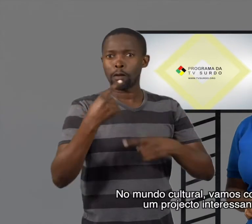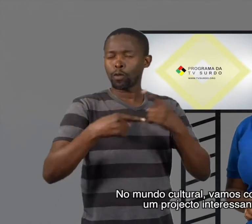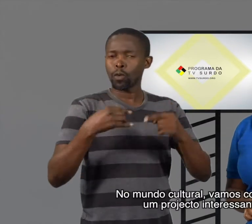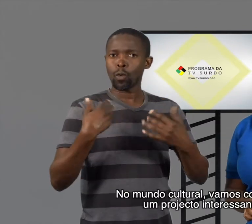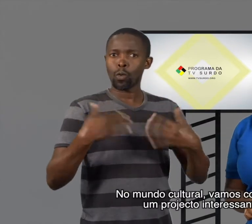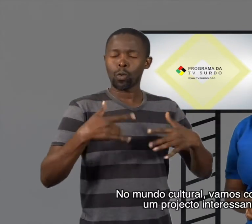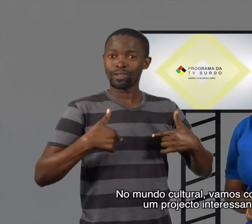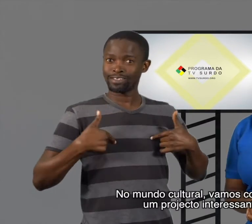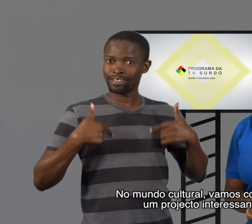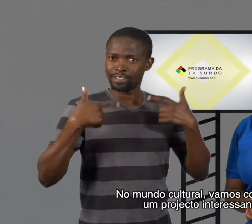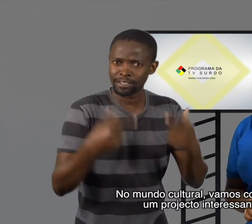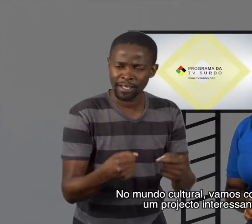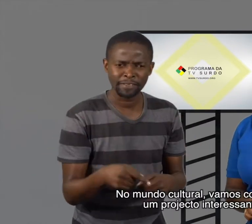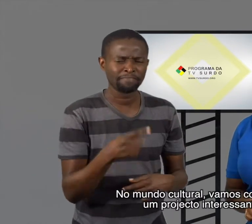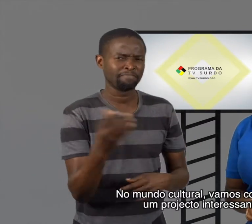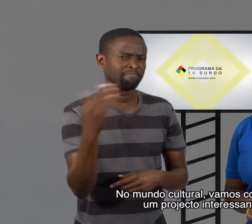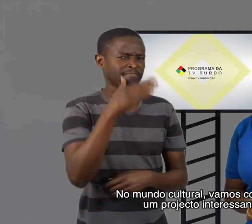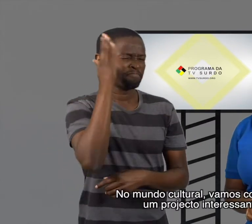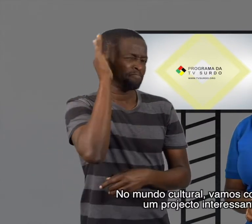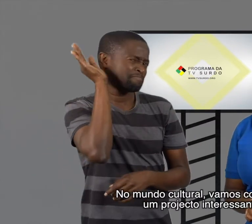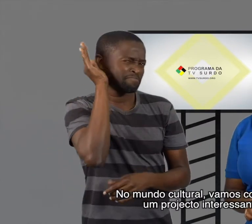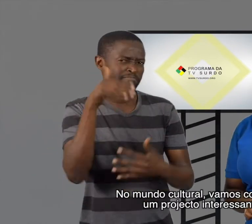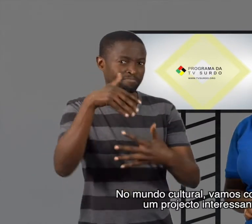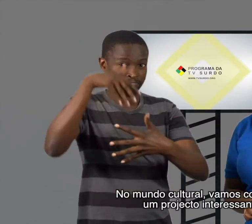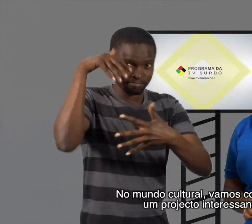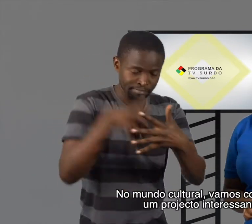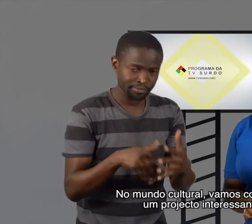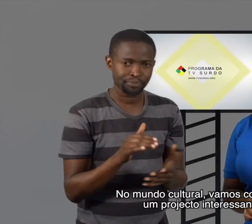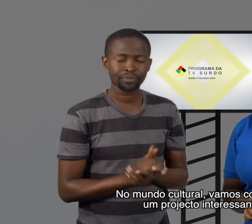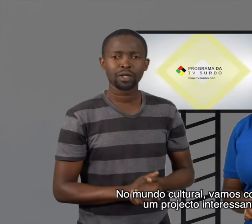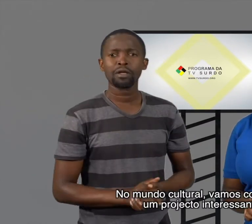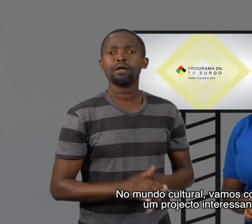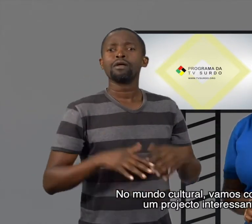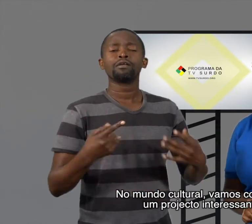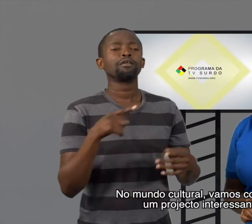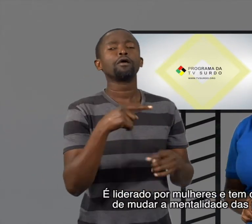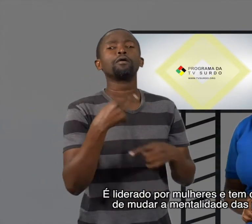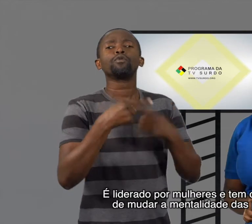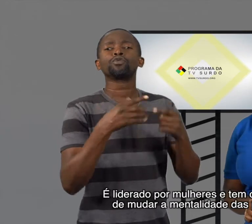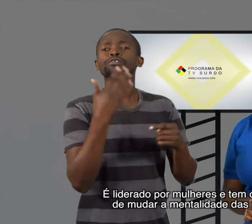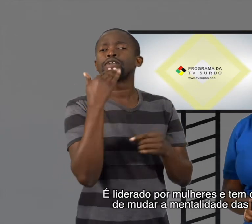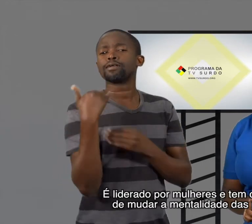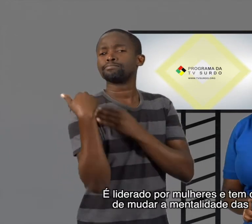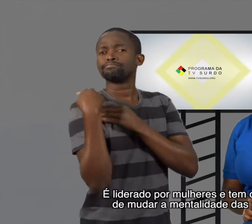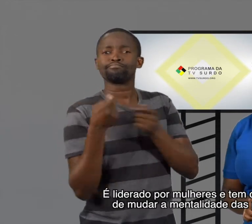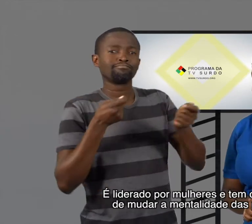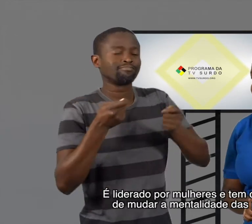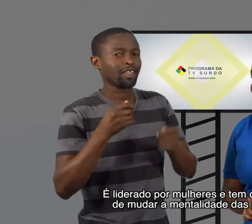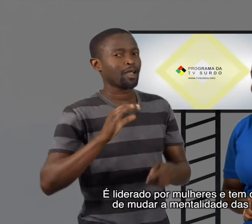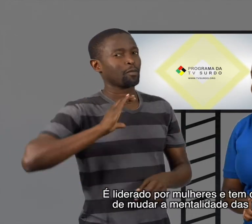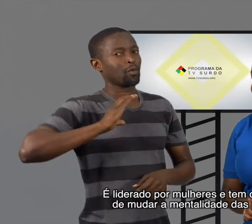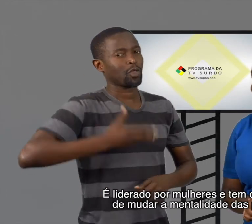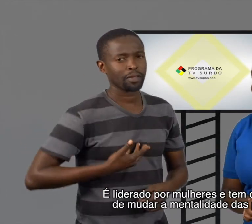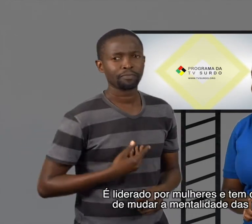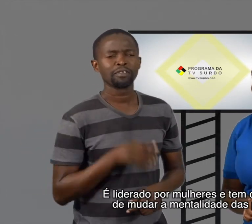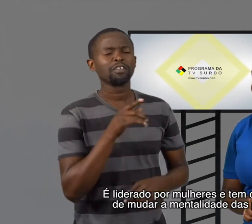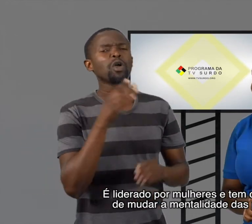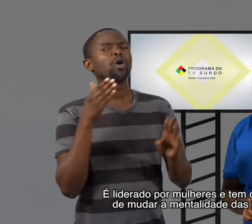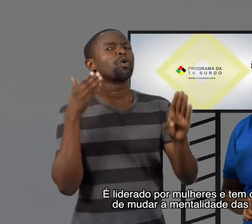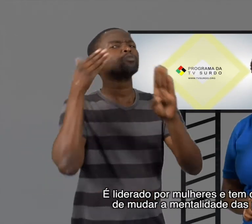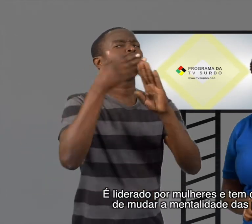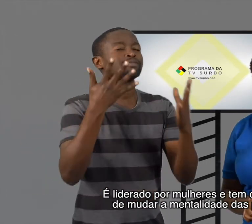No mundo cultural vamos conhecer um projeto interessante. É liderado por mulheres e tem o objetivo